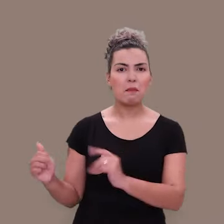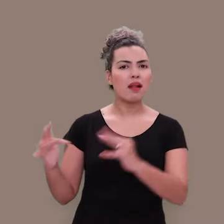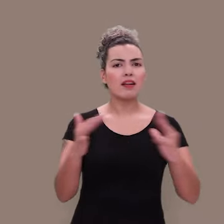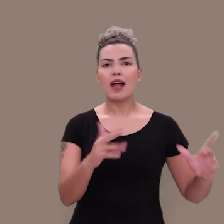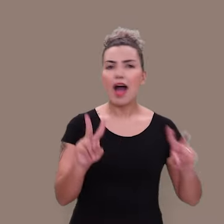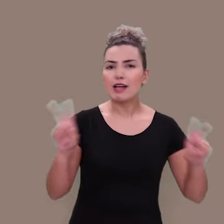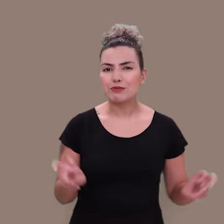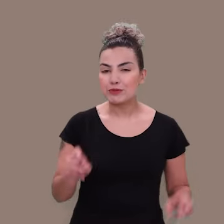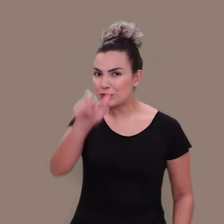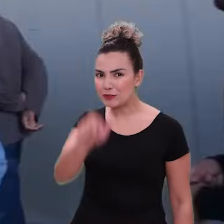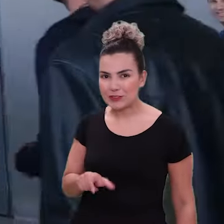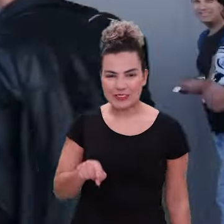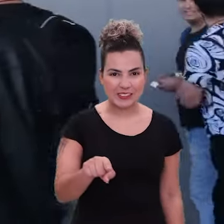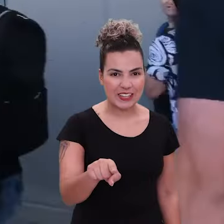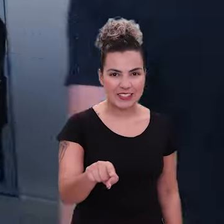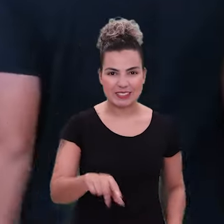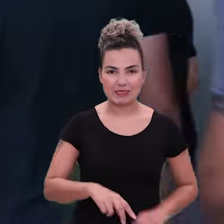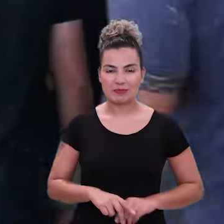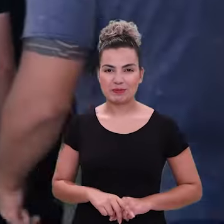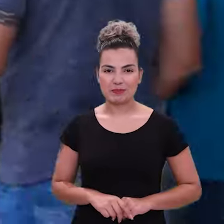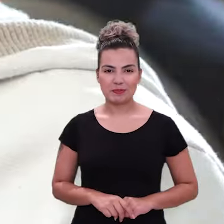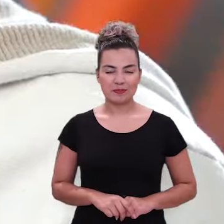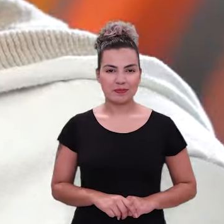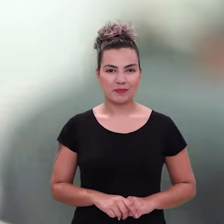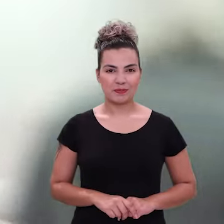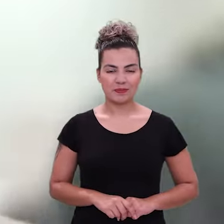Esse vídeo é sobre você.